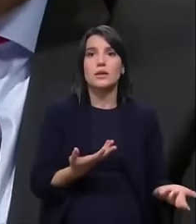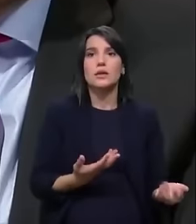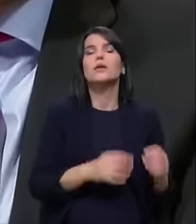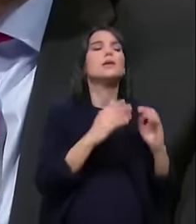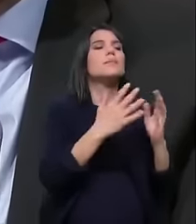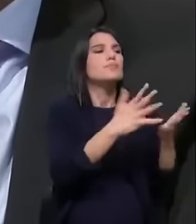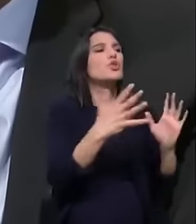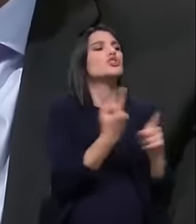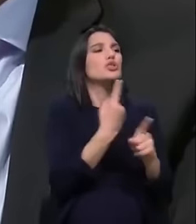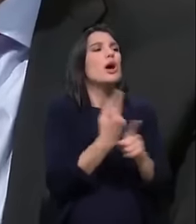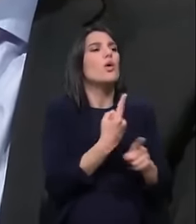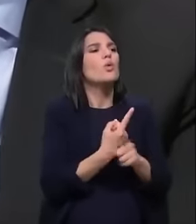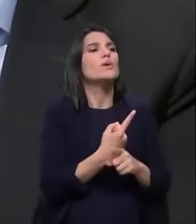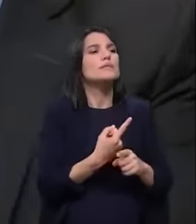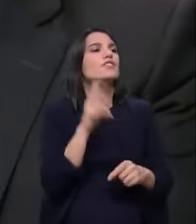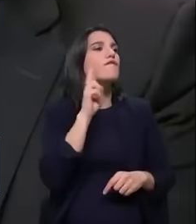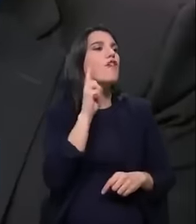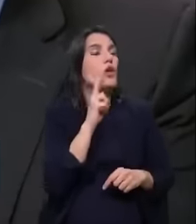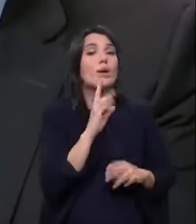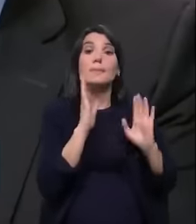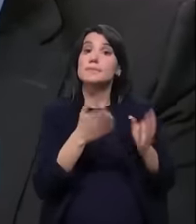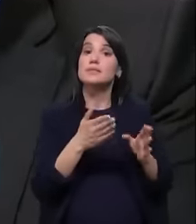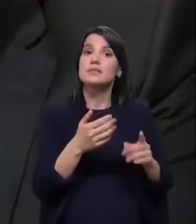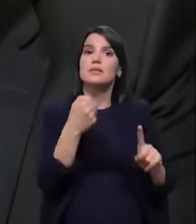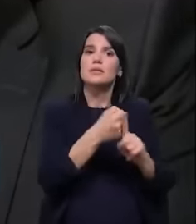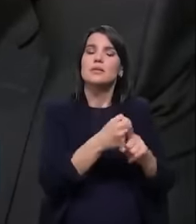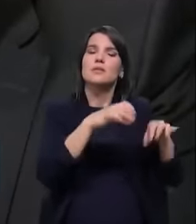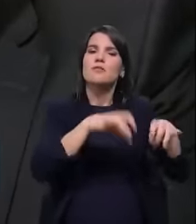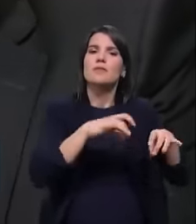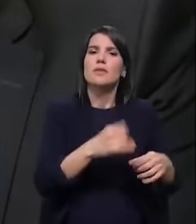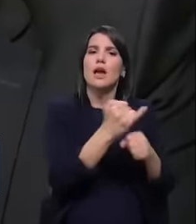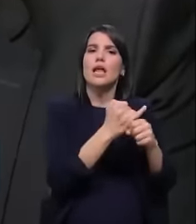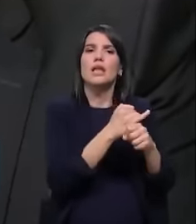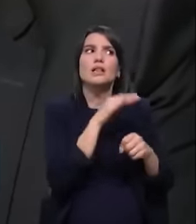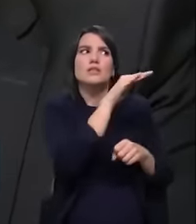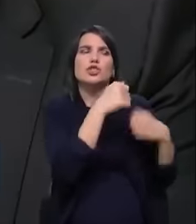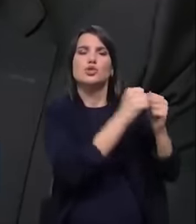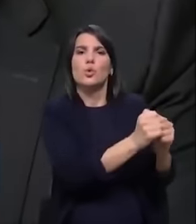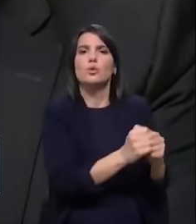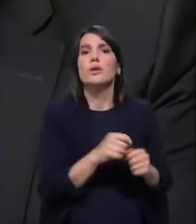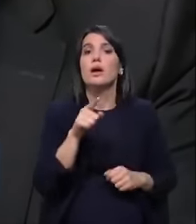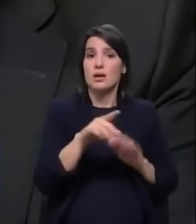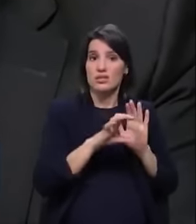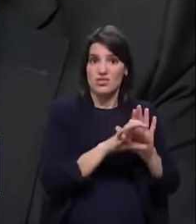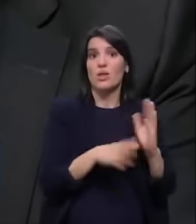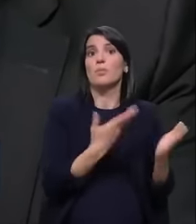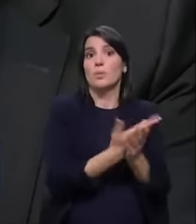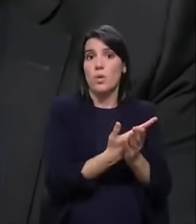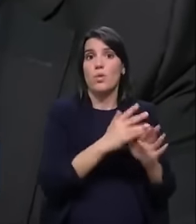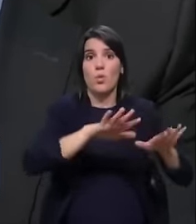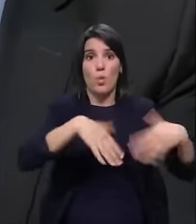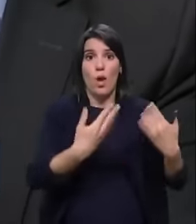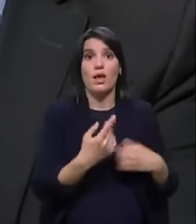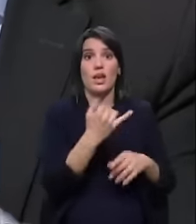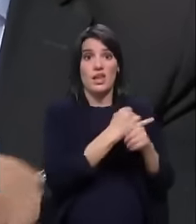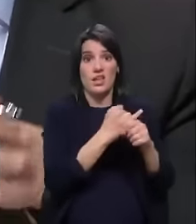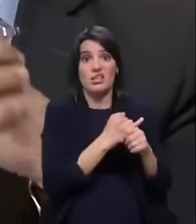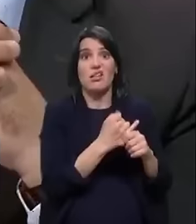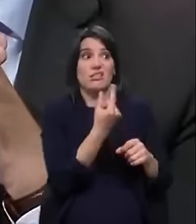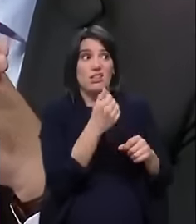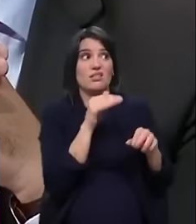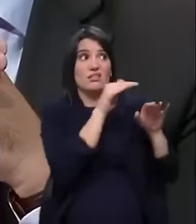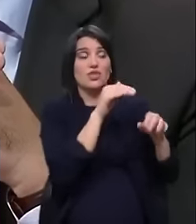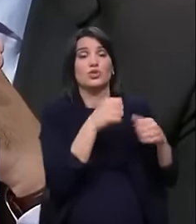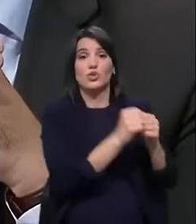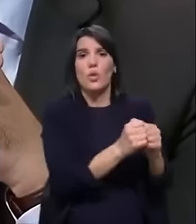o património é preciso combater offshores. E é por isso que o Bloco de Esquerda propõe que qualquer utilização de um offshore, seja de uma empresa